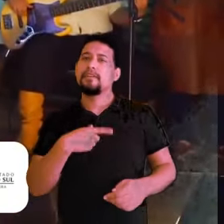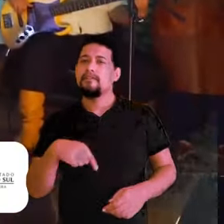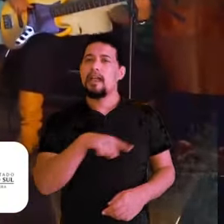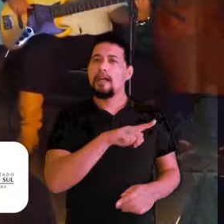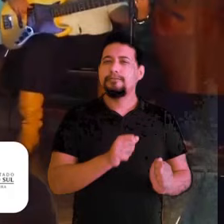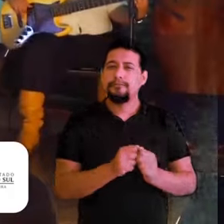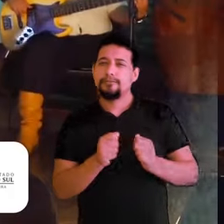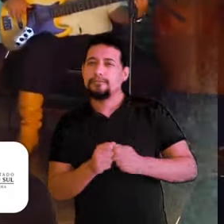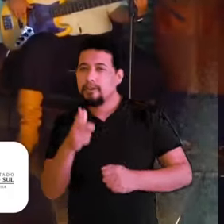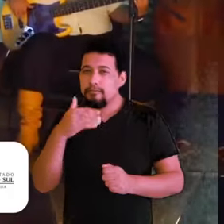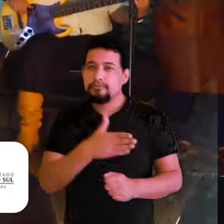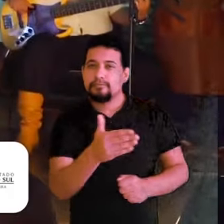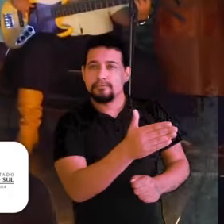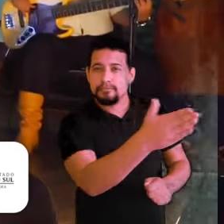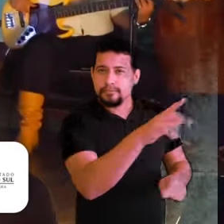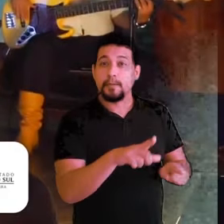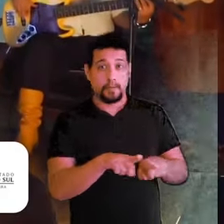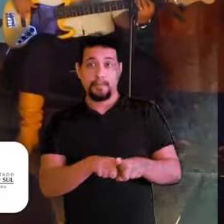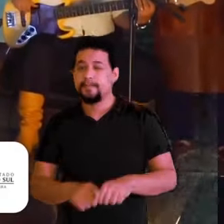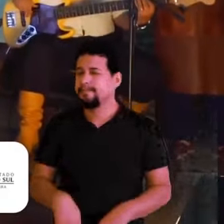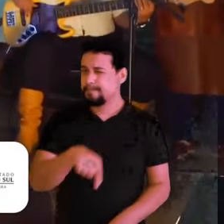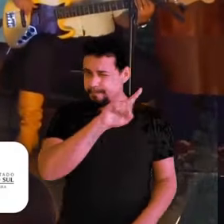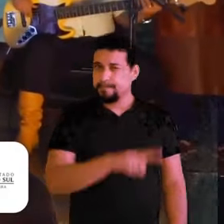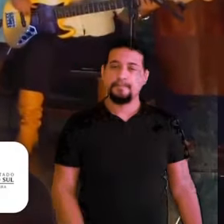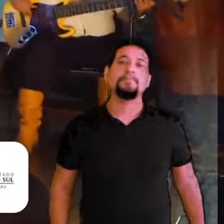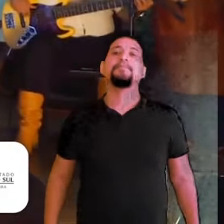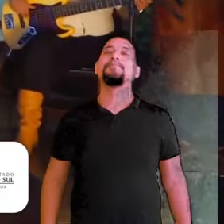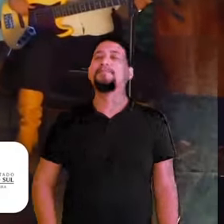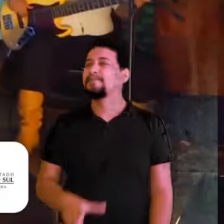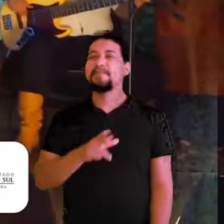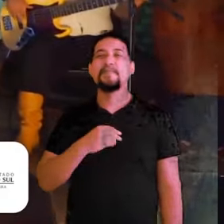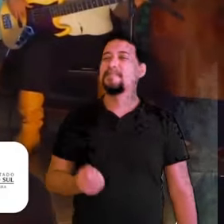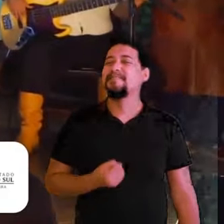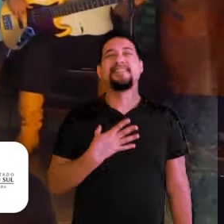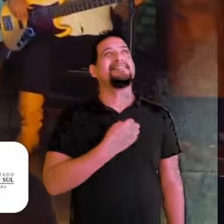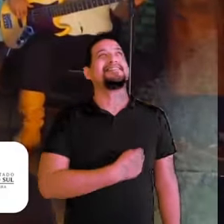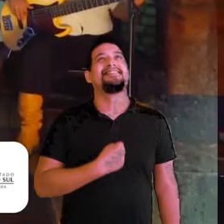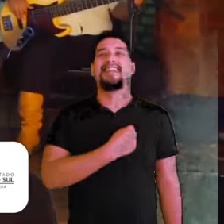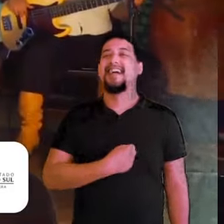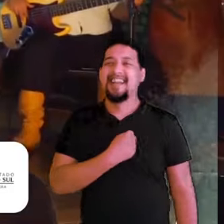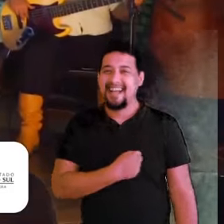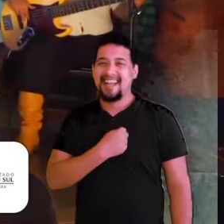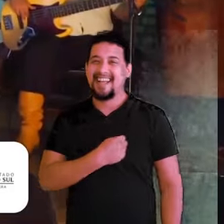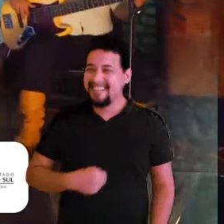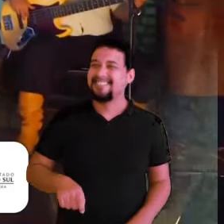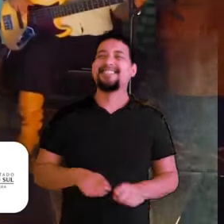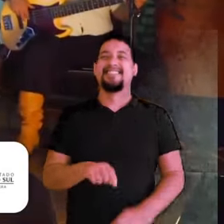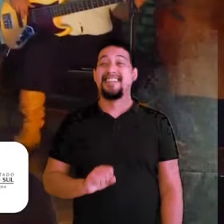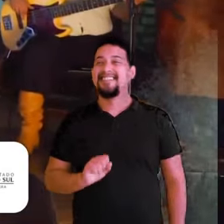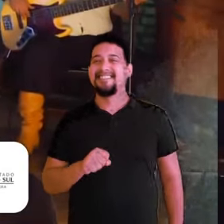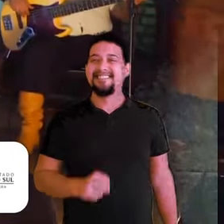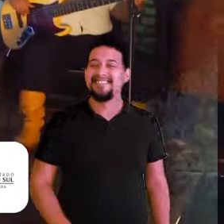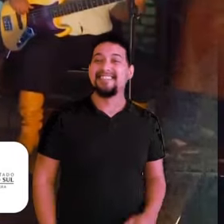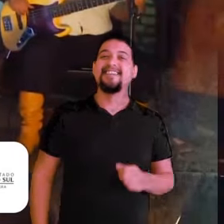rio bacociando o aramado, porque enchente o potilhão já carregou. Upa, upa, meu petiço da saudade, lembra nem pra